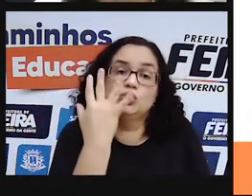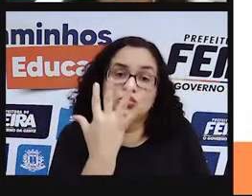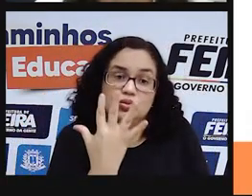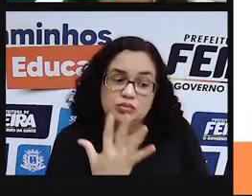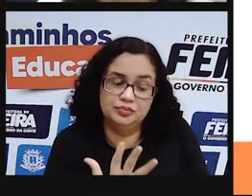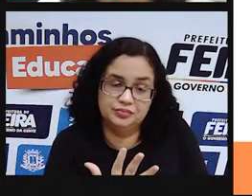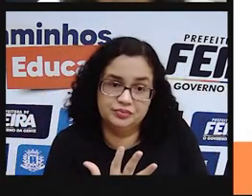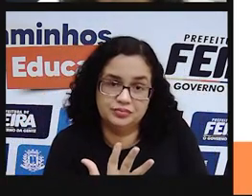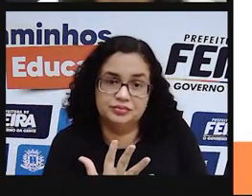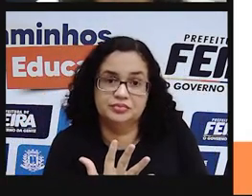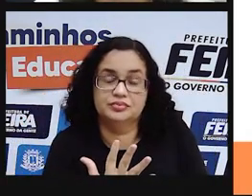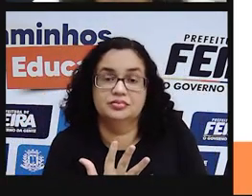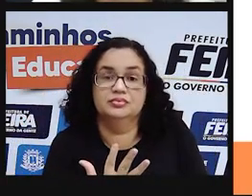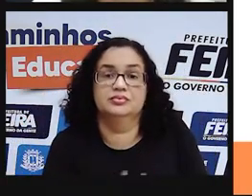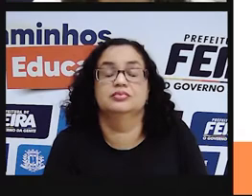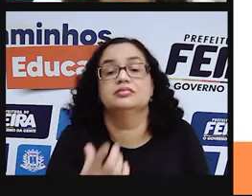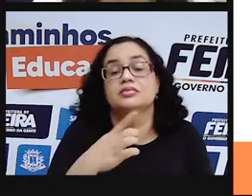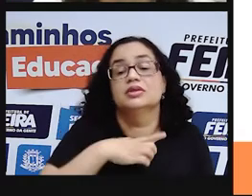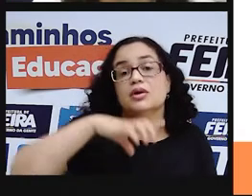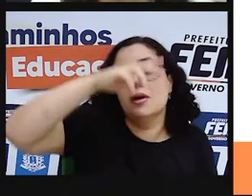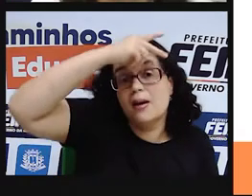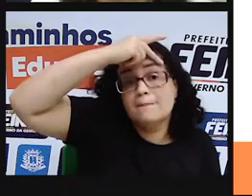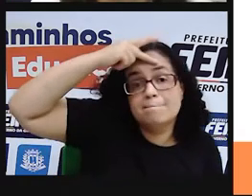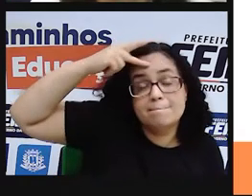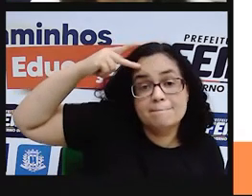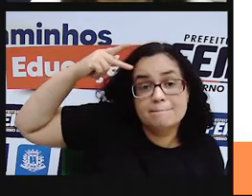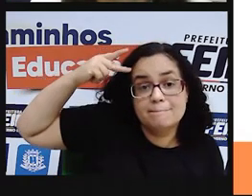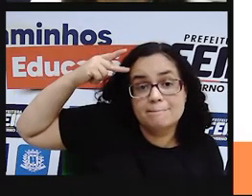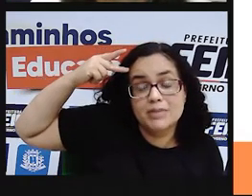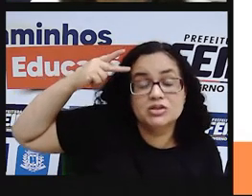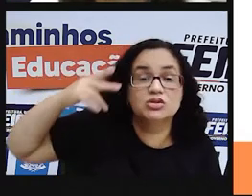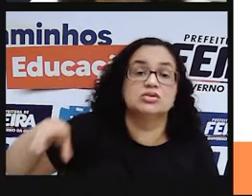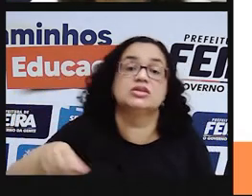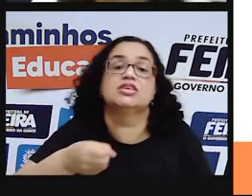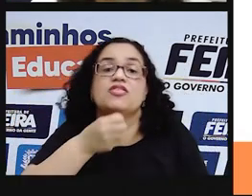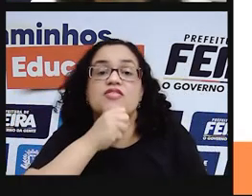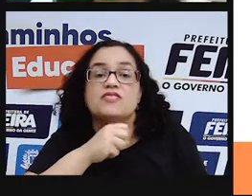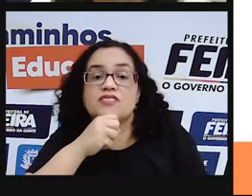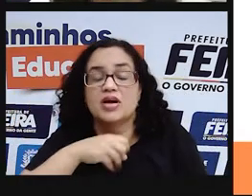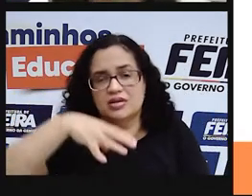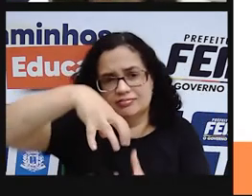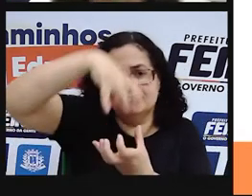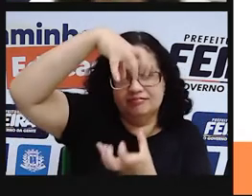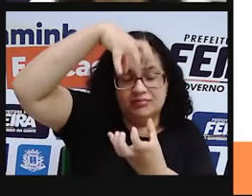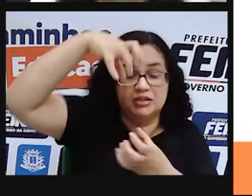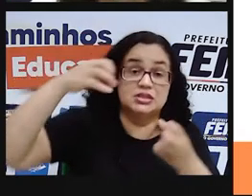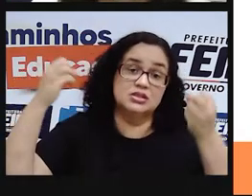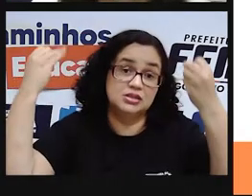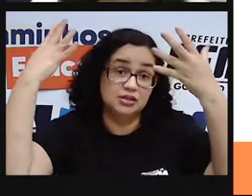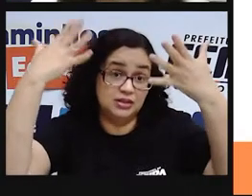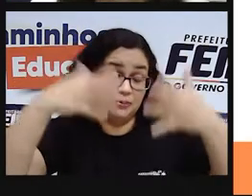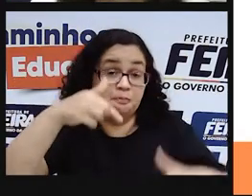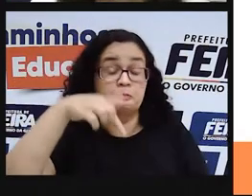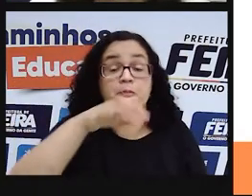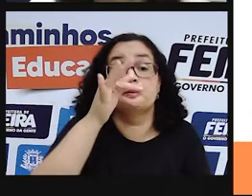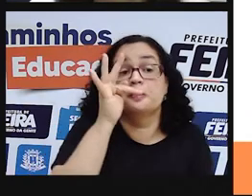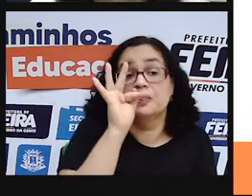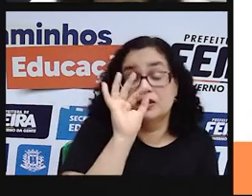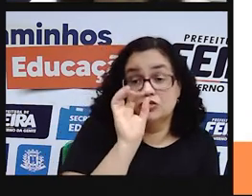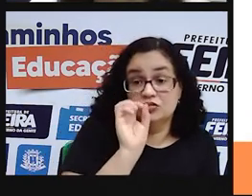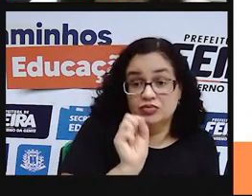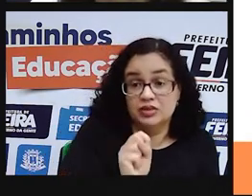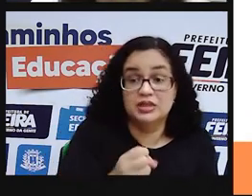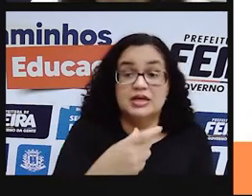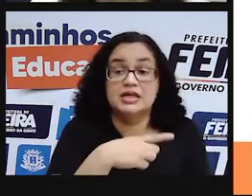diante dos relatos diante do que as pessoas mais velhas principalmente relataram que Feira de Santana